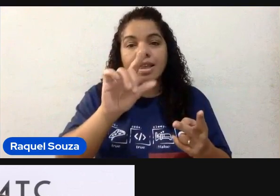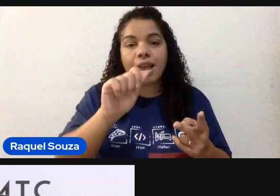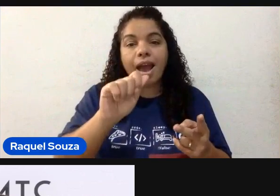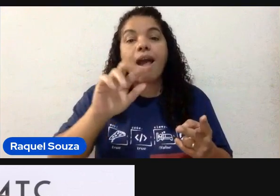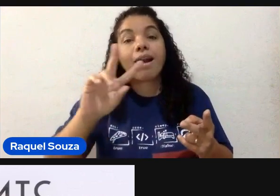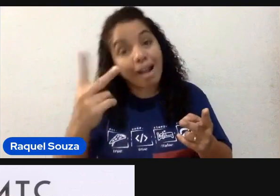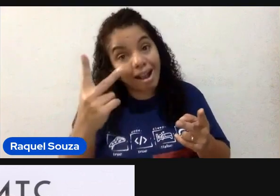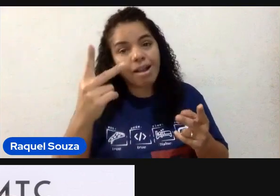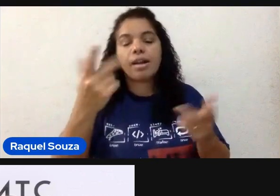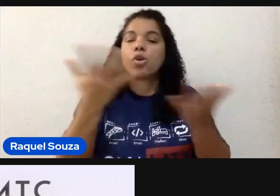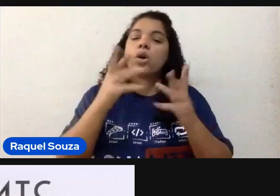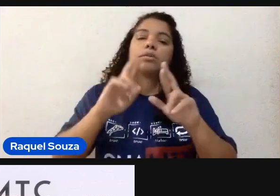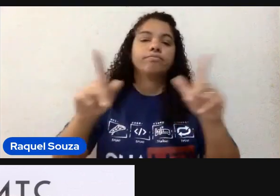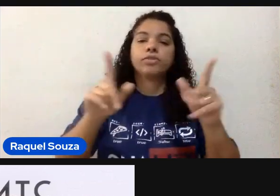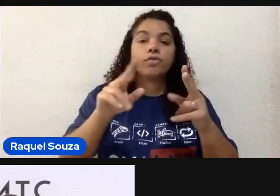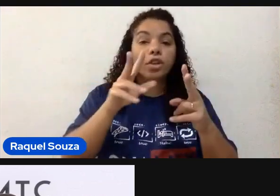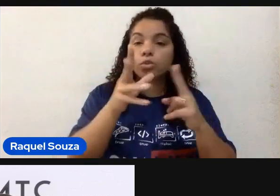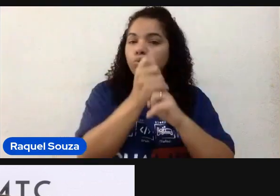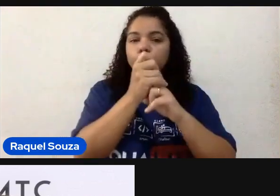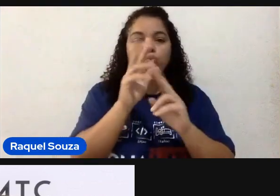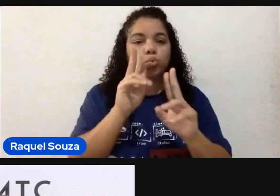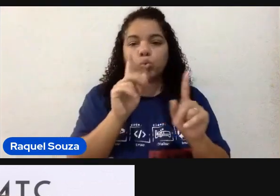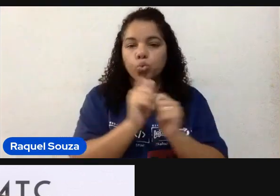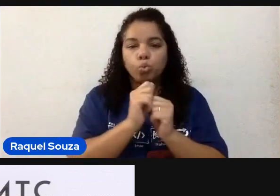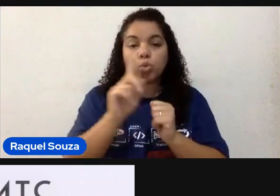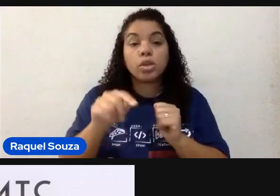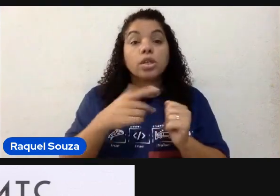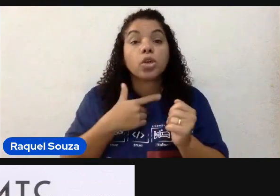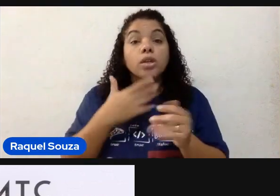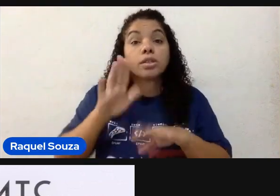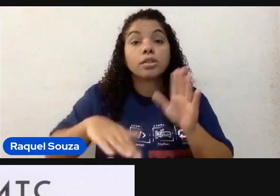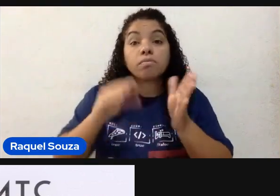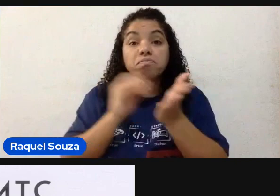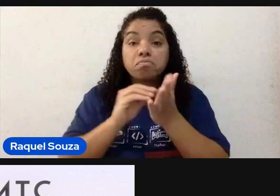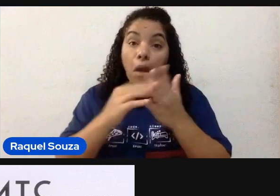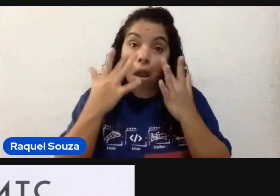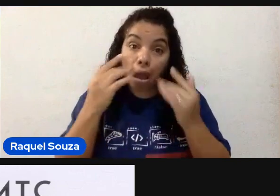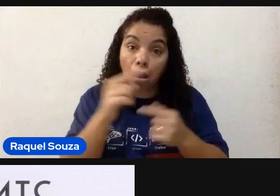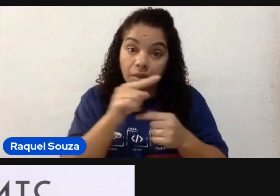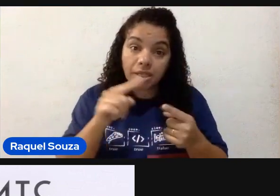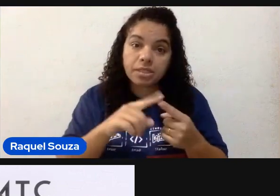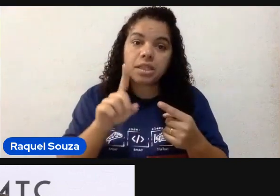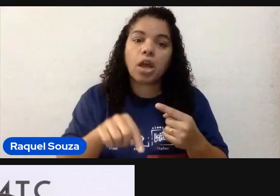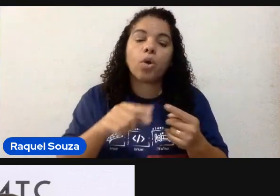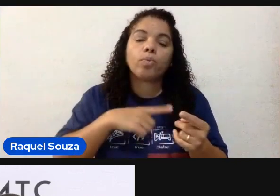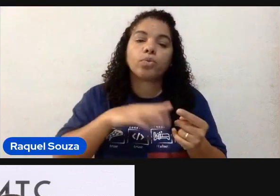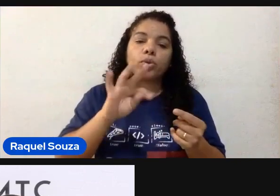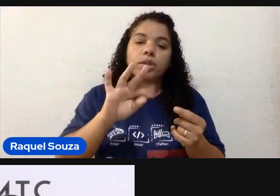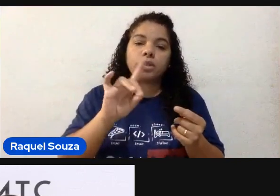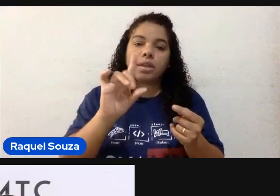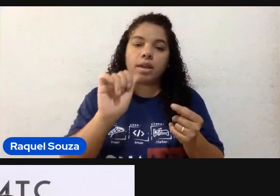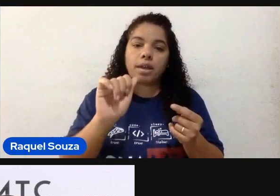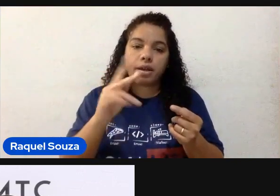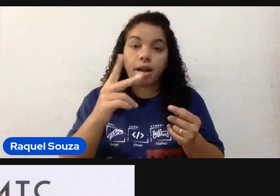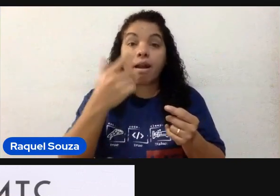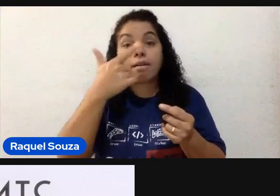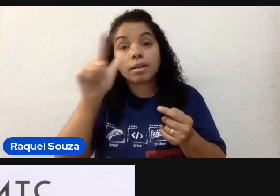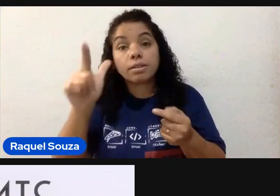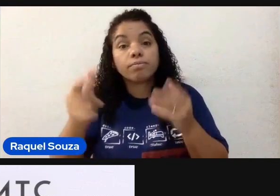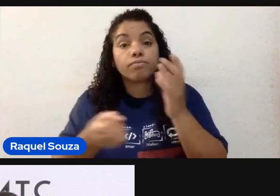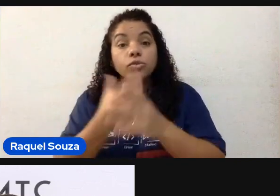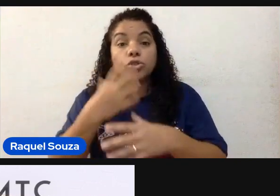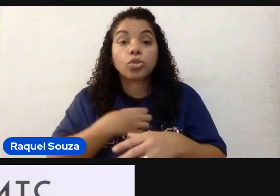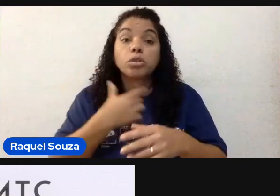TDAH. né? A diferença é que você pode ter só um déficit de atenção do TDAH, que leva a outras situações. Você